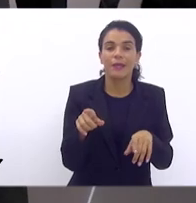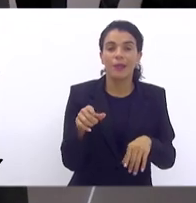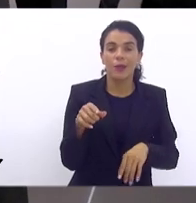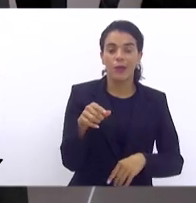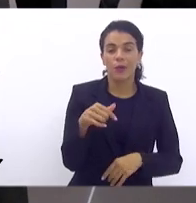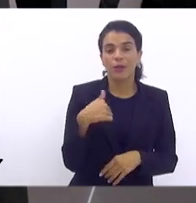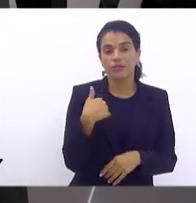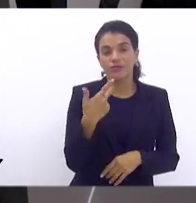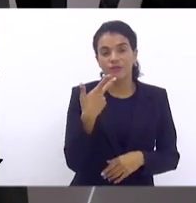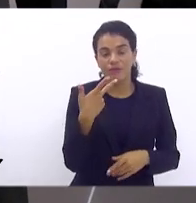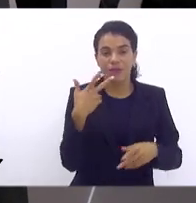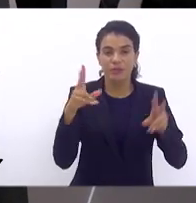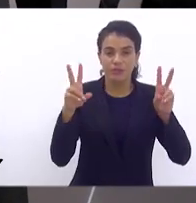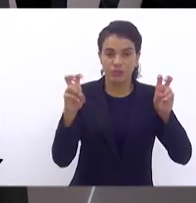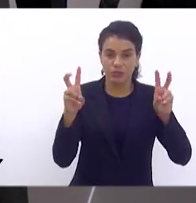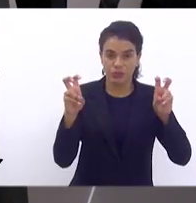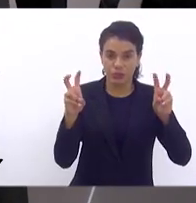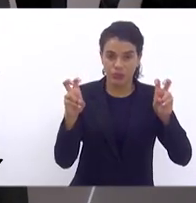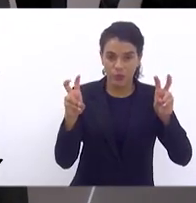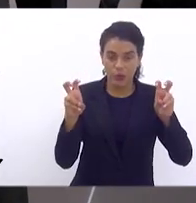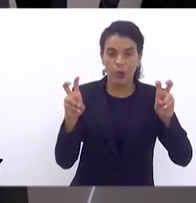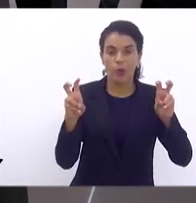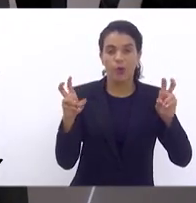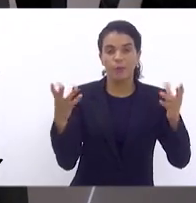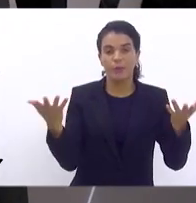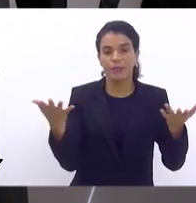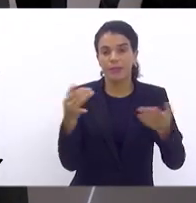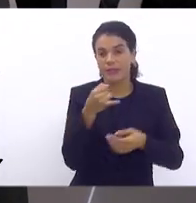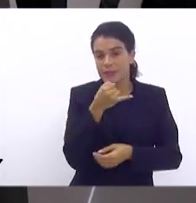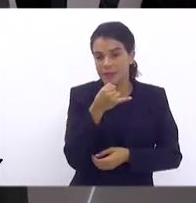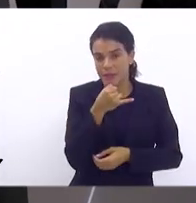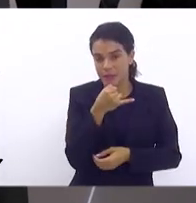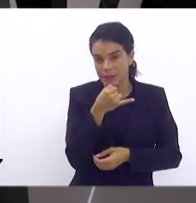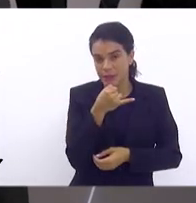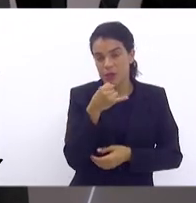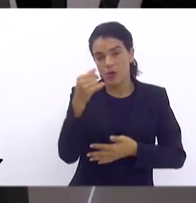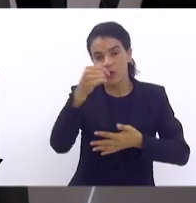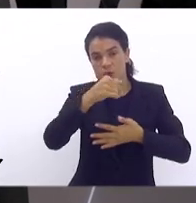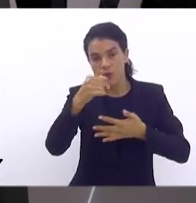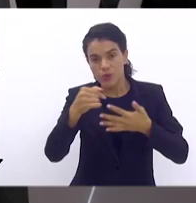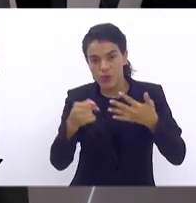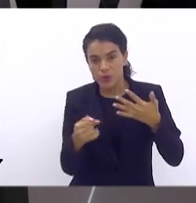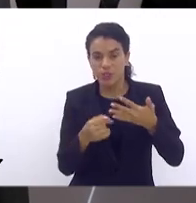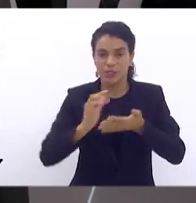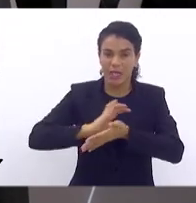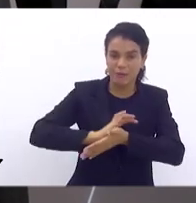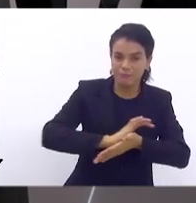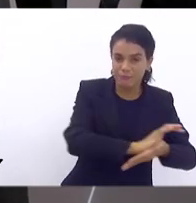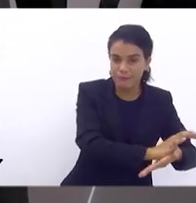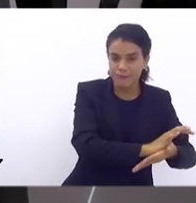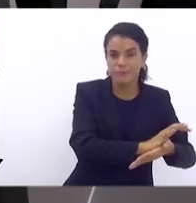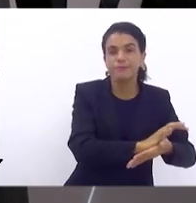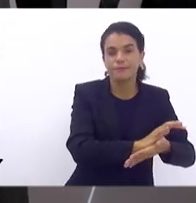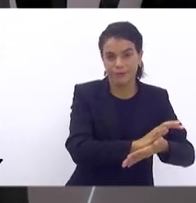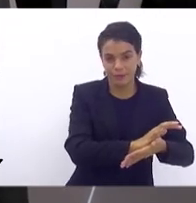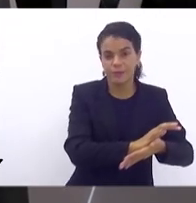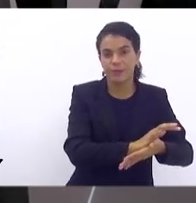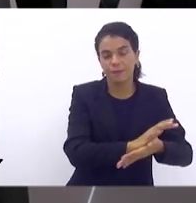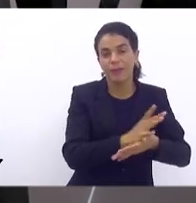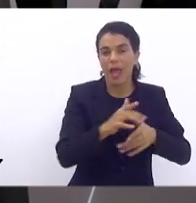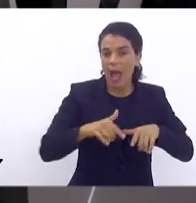a gente fala sobre esses critérios discriminatórios né que a gente deve